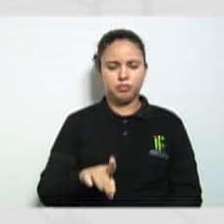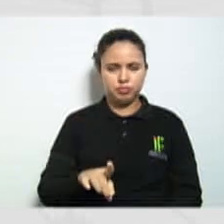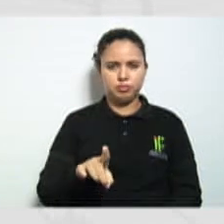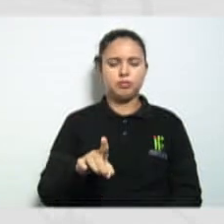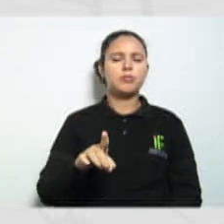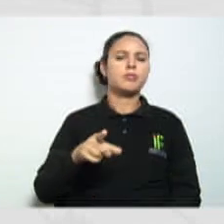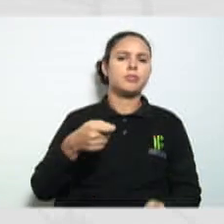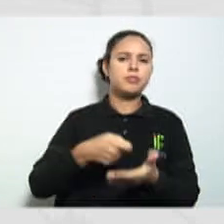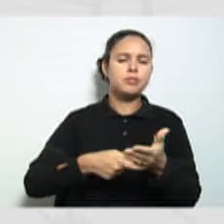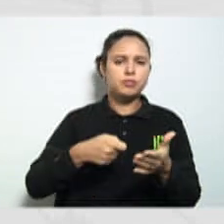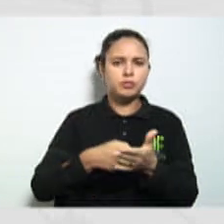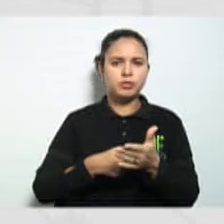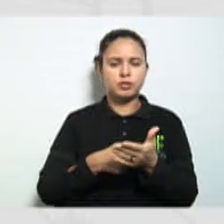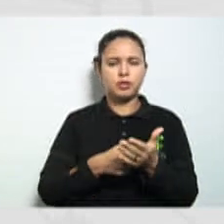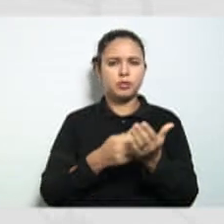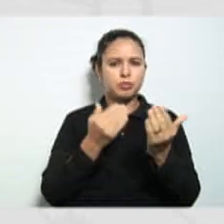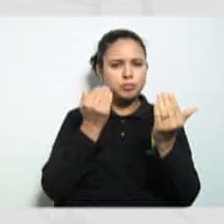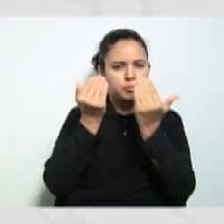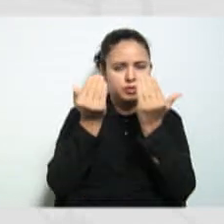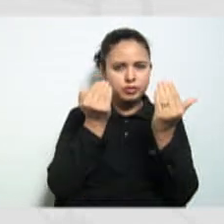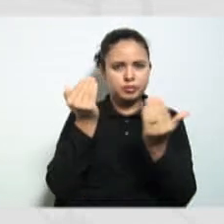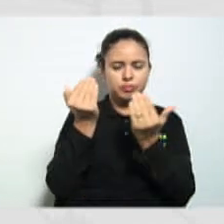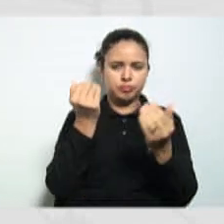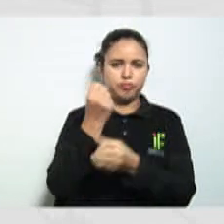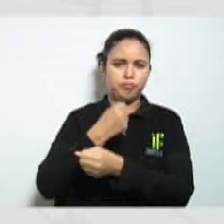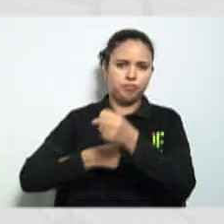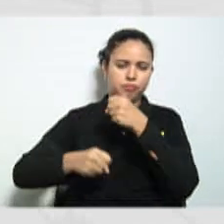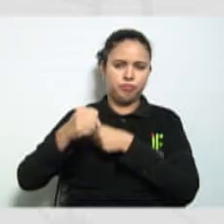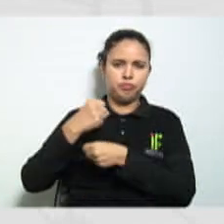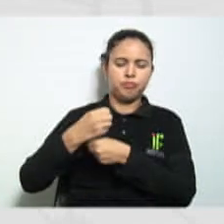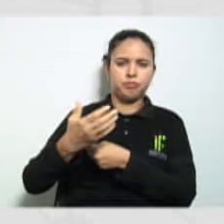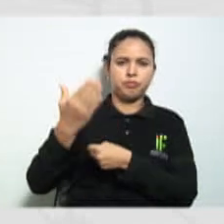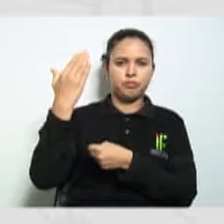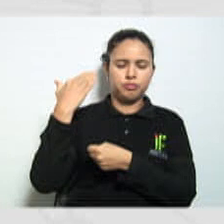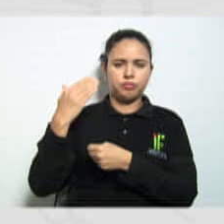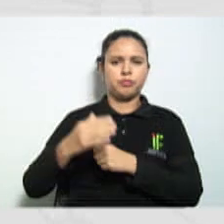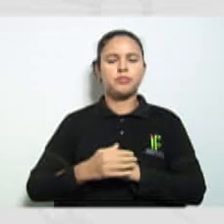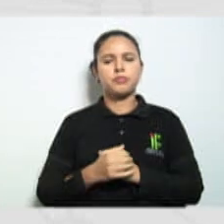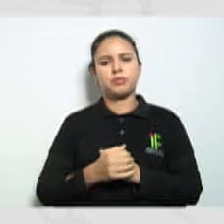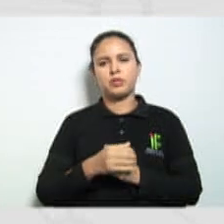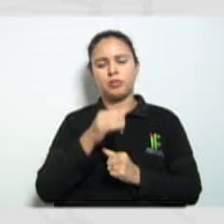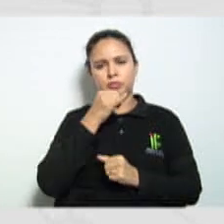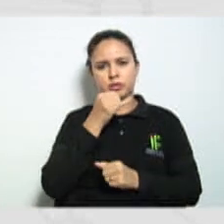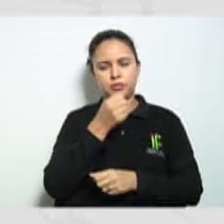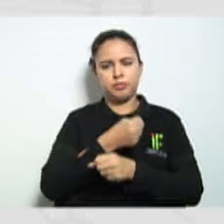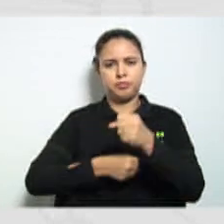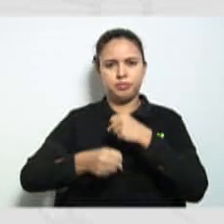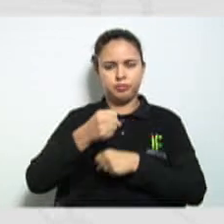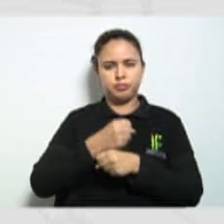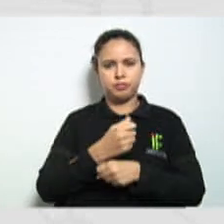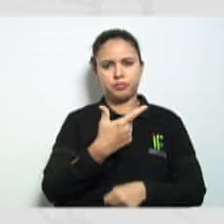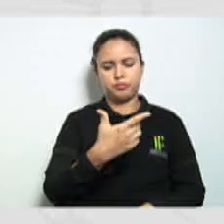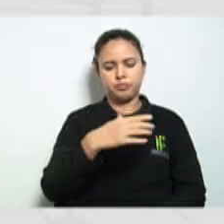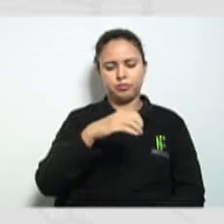ou seja, apresenta as informações do ano de